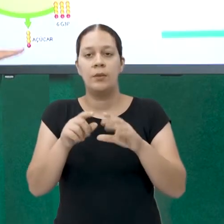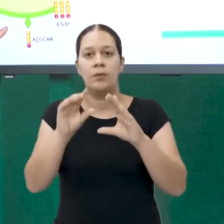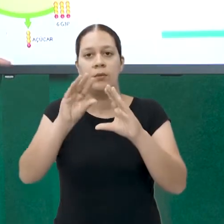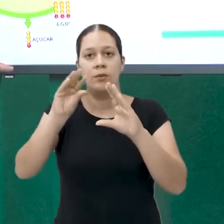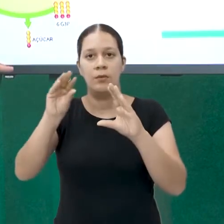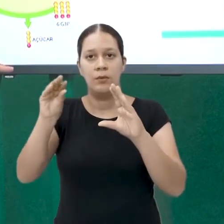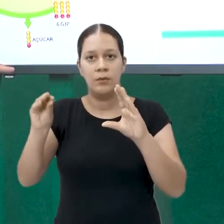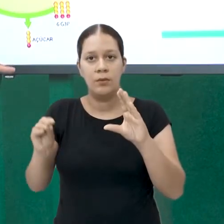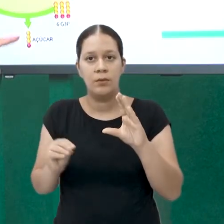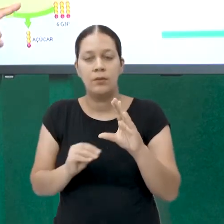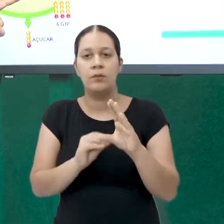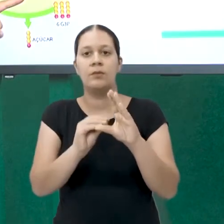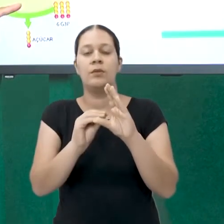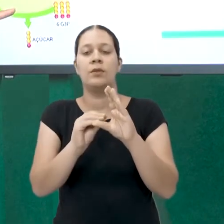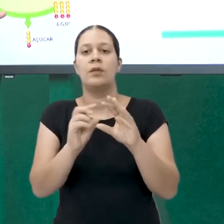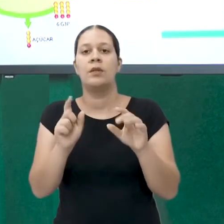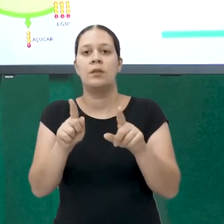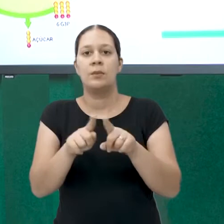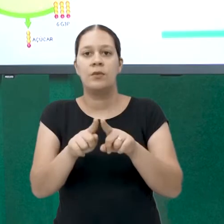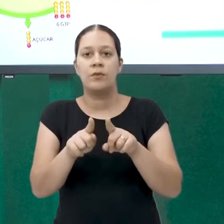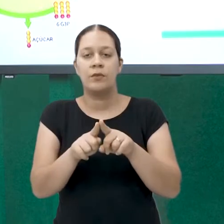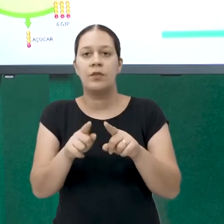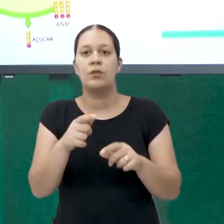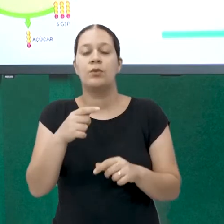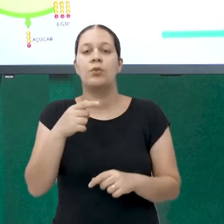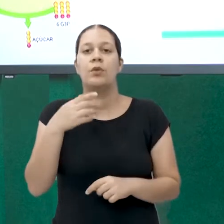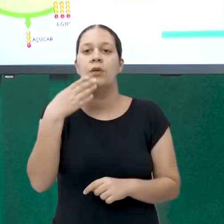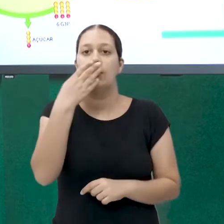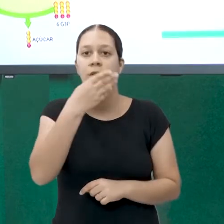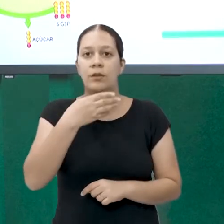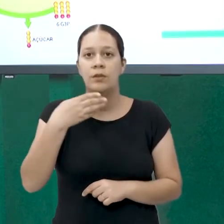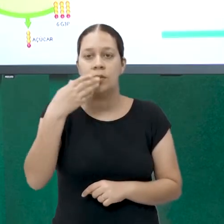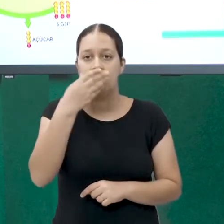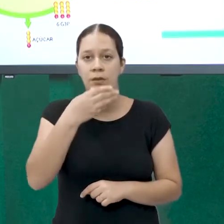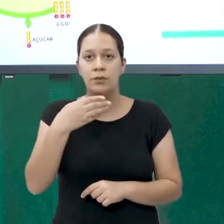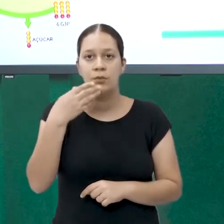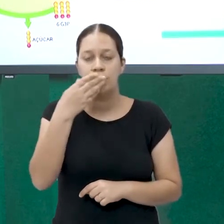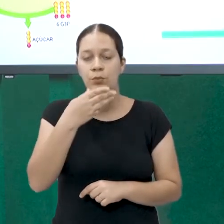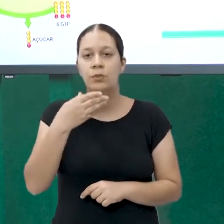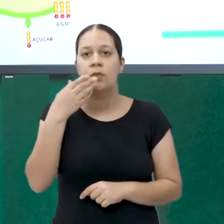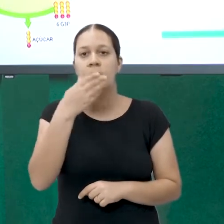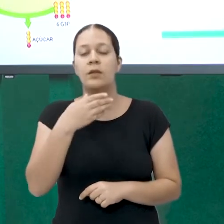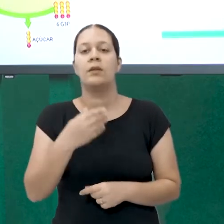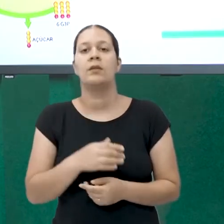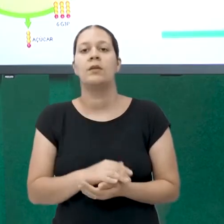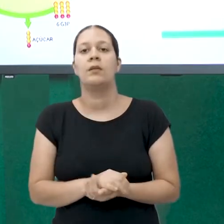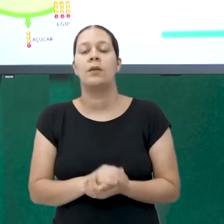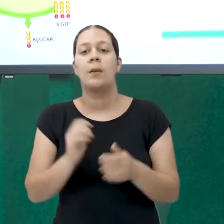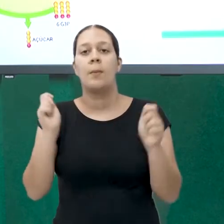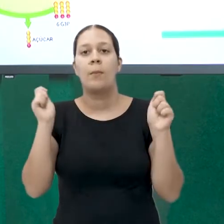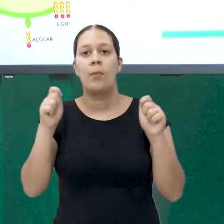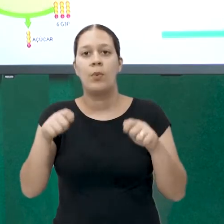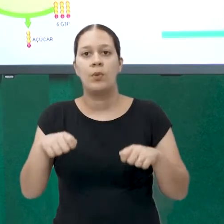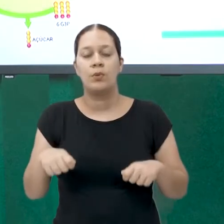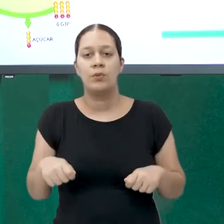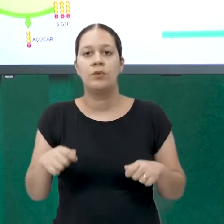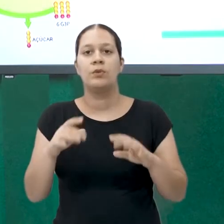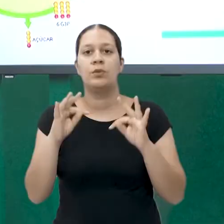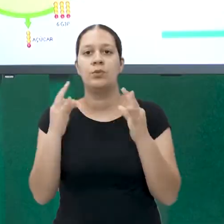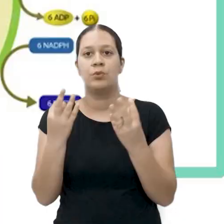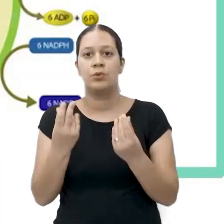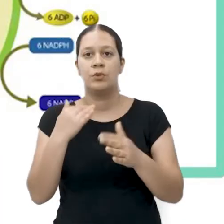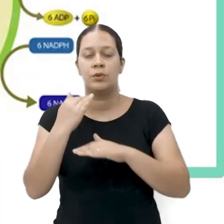3-fosfato produzindo aqui de um lado açúcar e depois voltando aqui, tá? Para